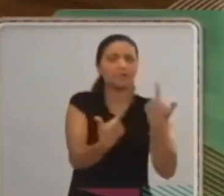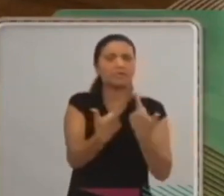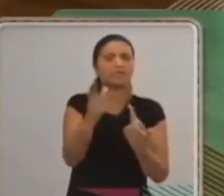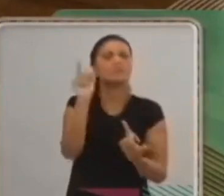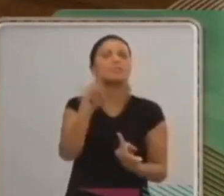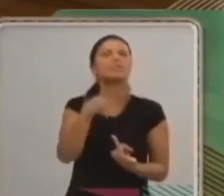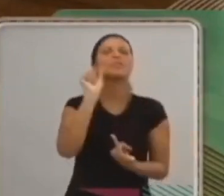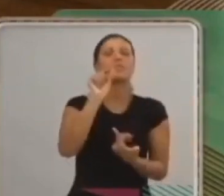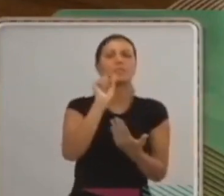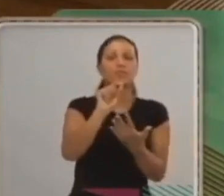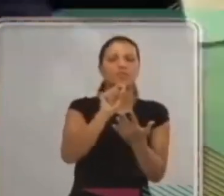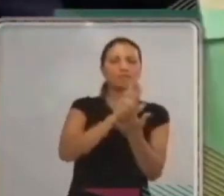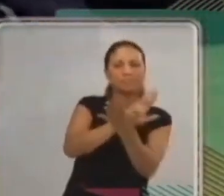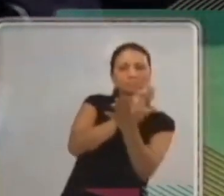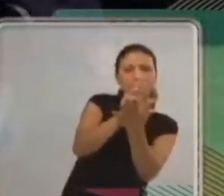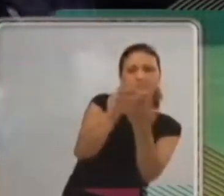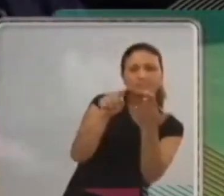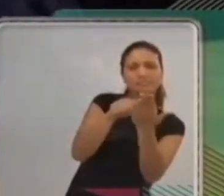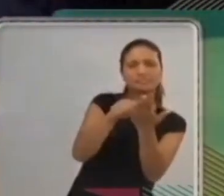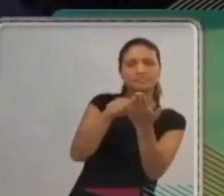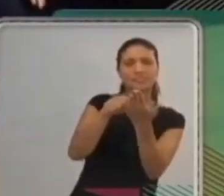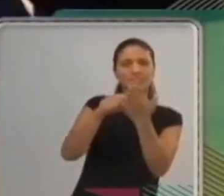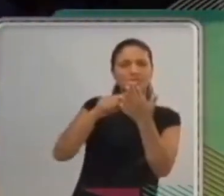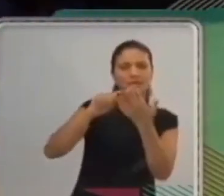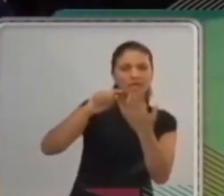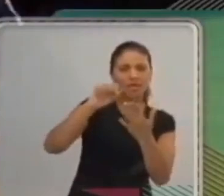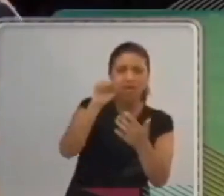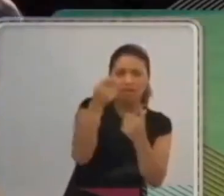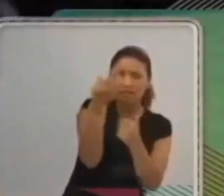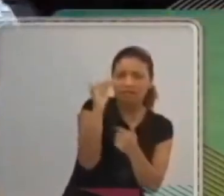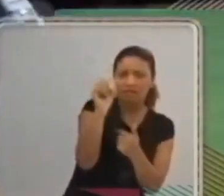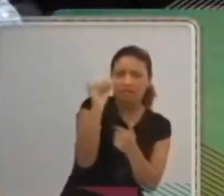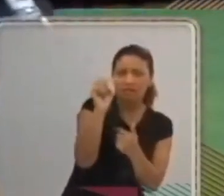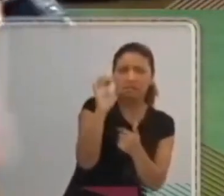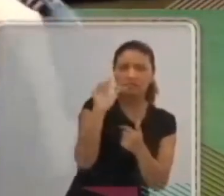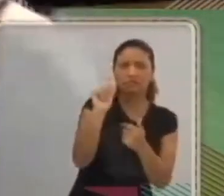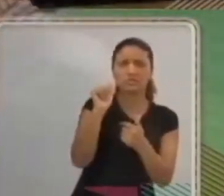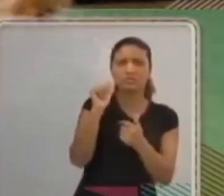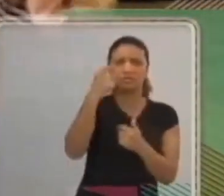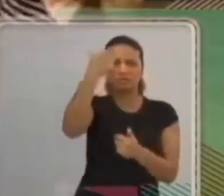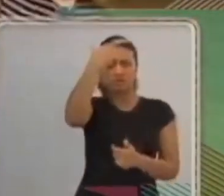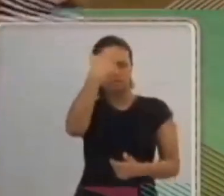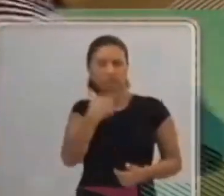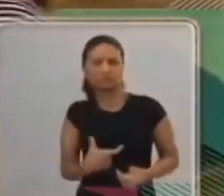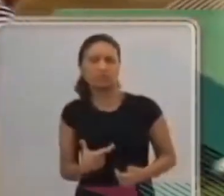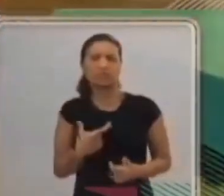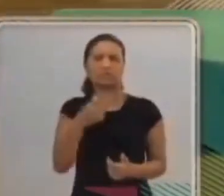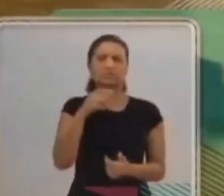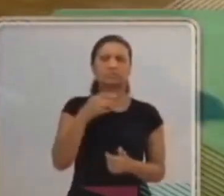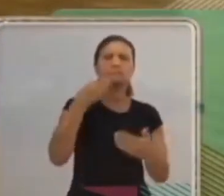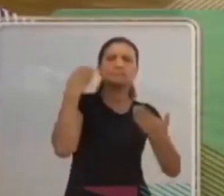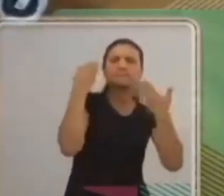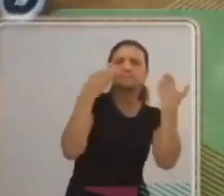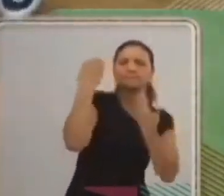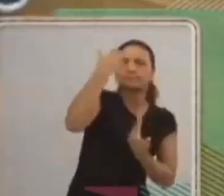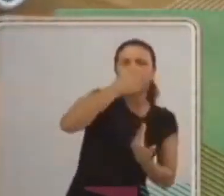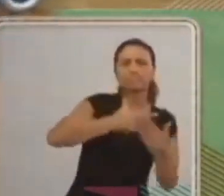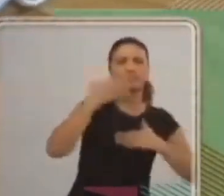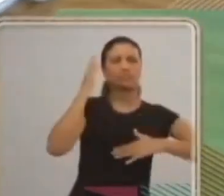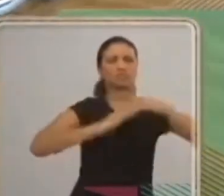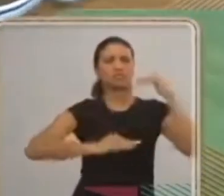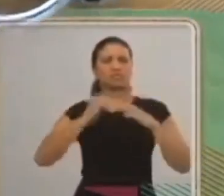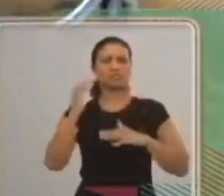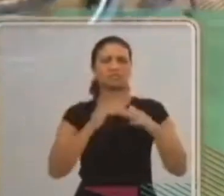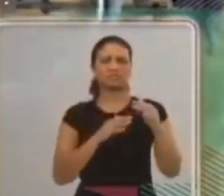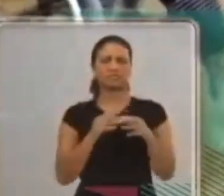de qualidade artística, estética, plástico, né, de qualidade profissional também.